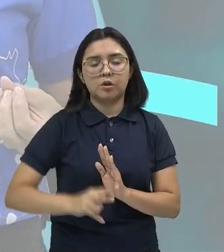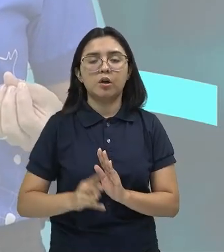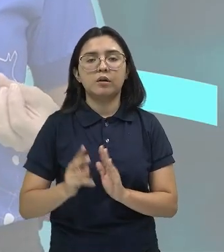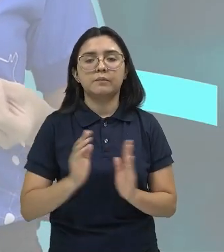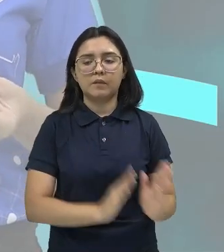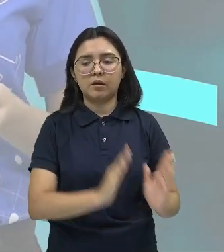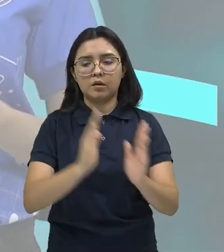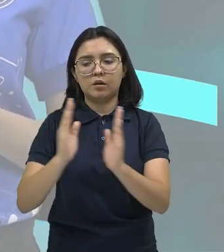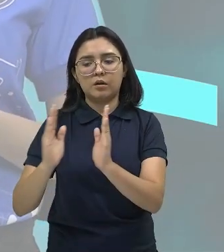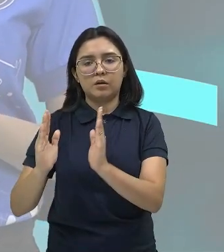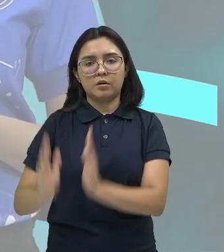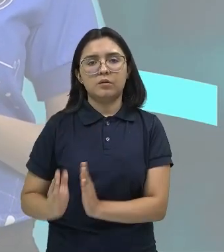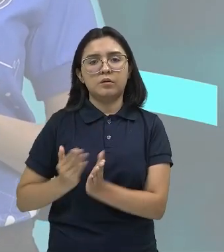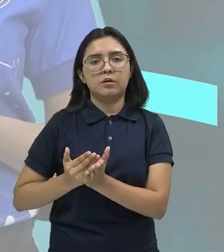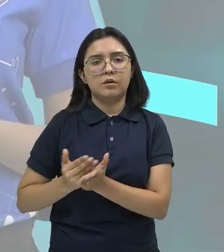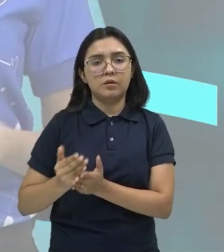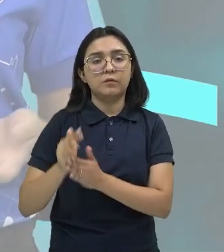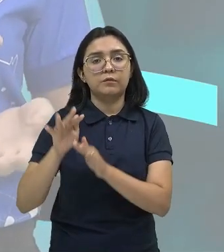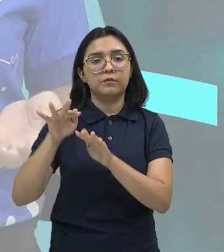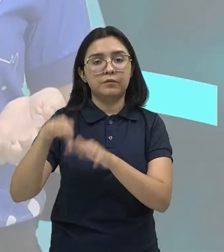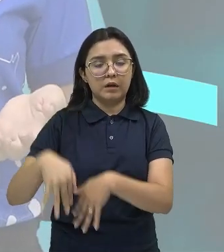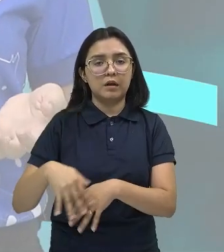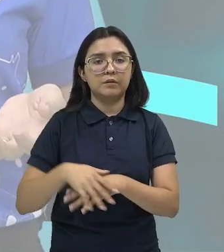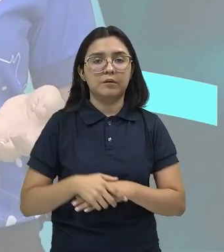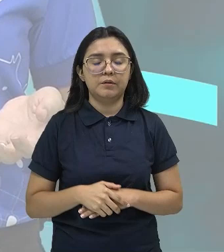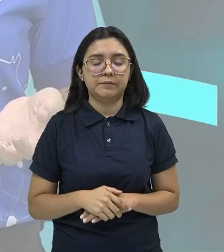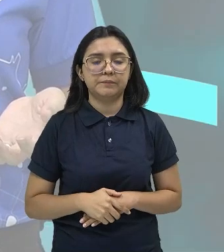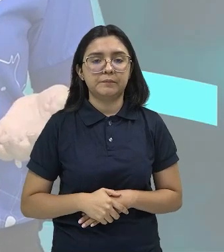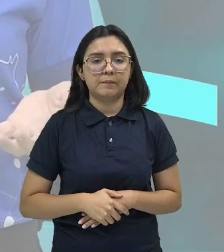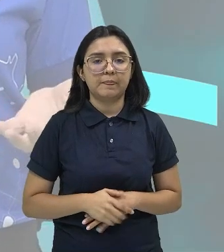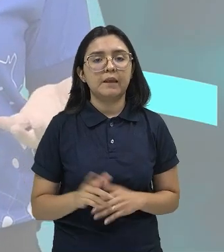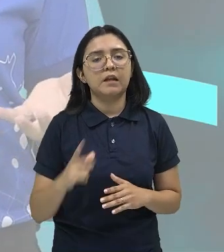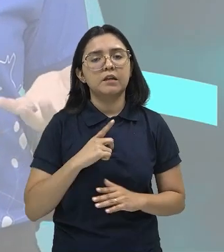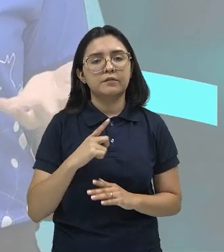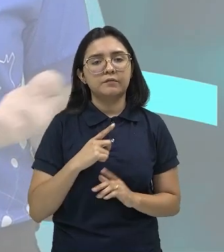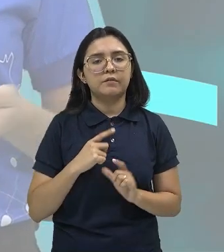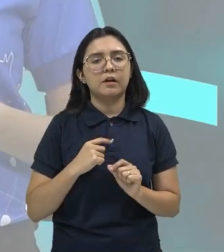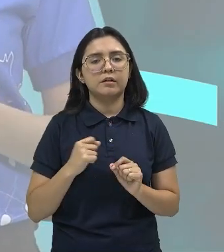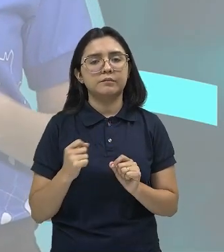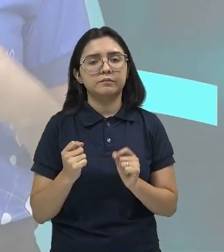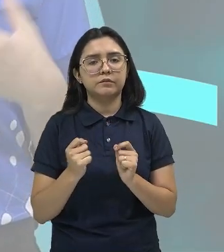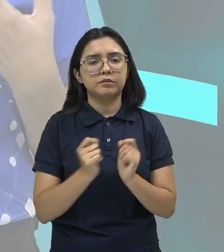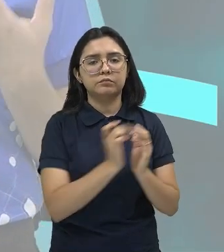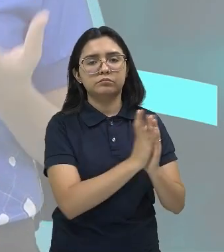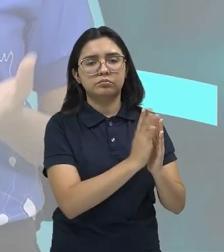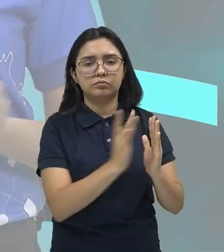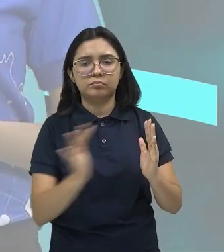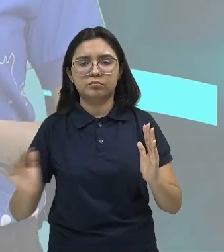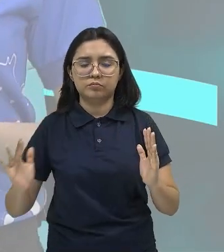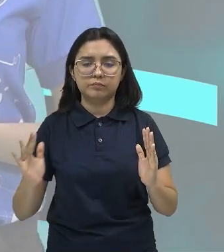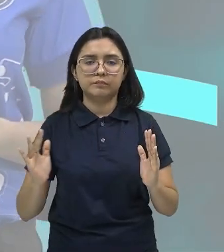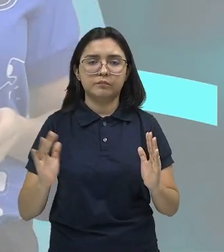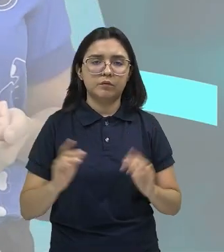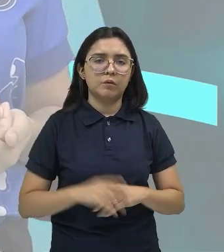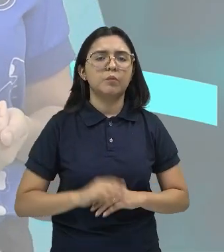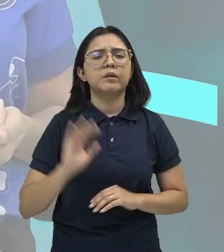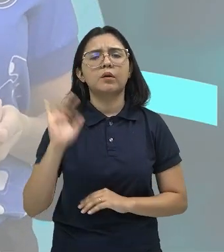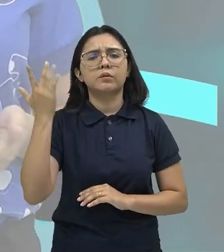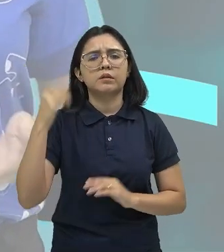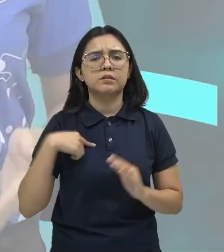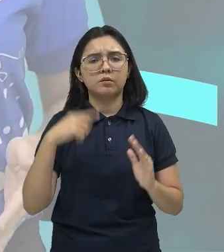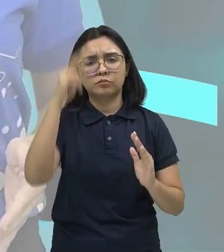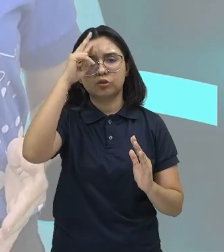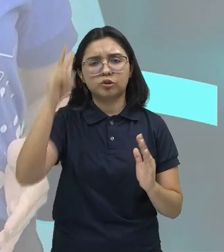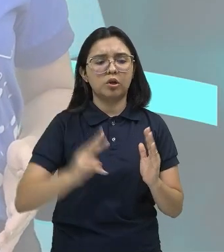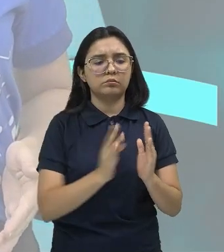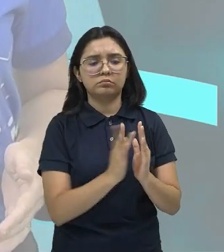aí já se encaminha para o final. Então, ele vai contando ali naquela linha do tempo, né, o que aconteceu naquela história.